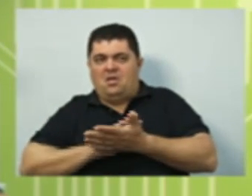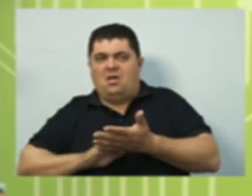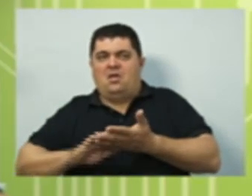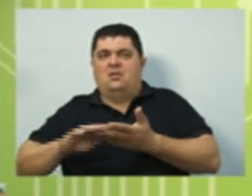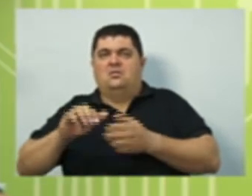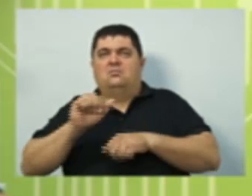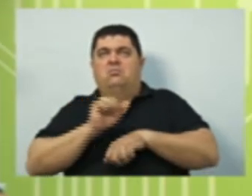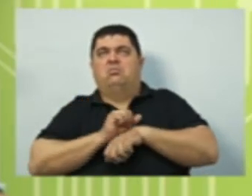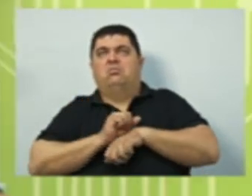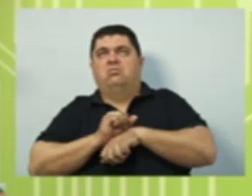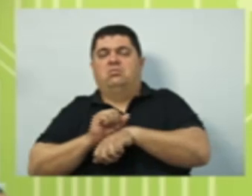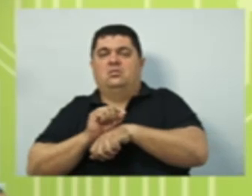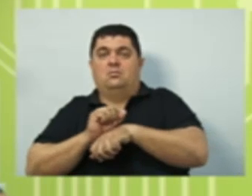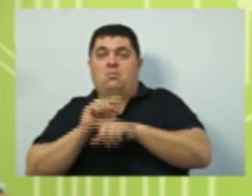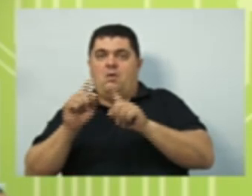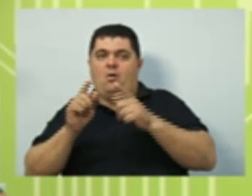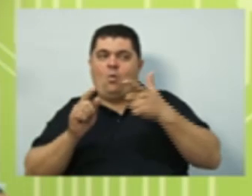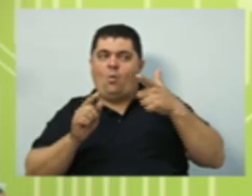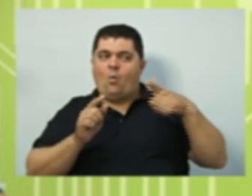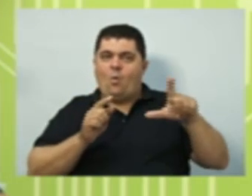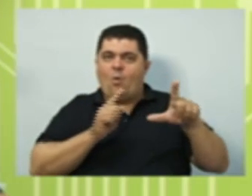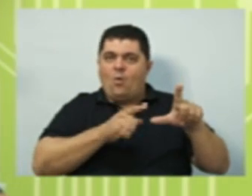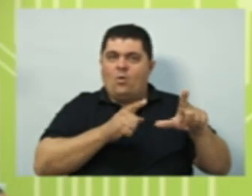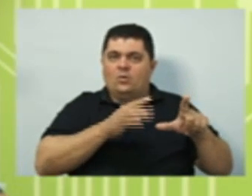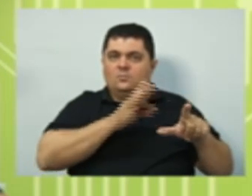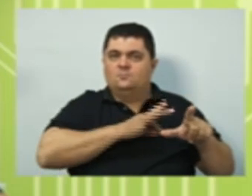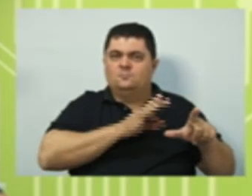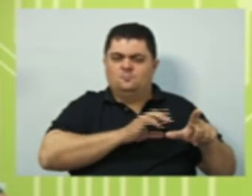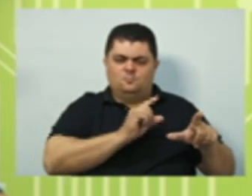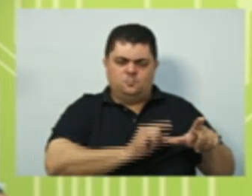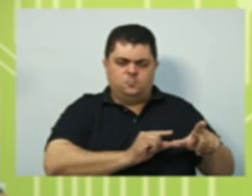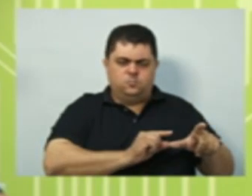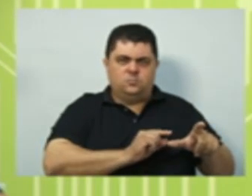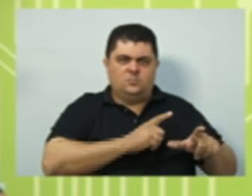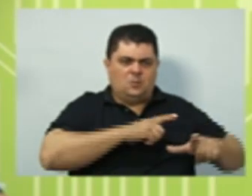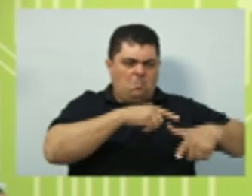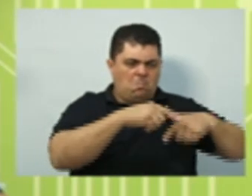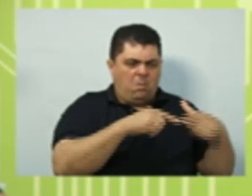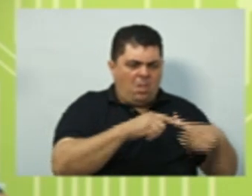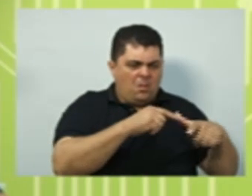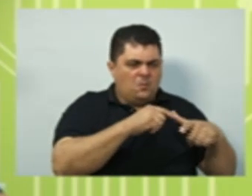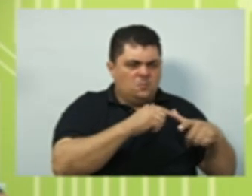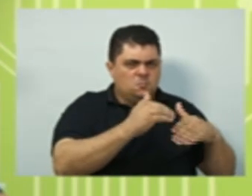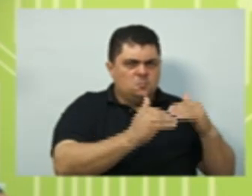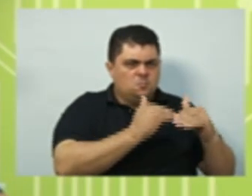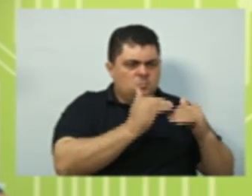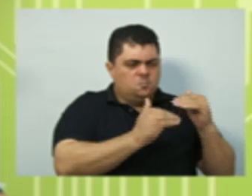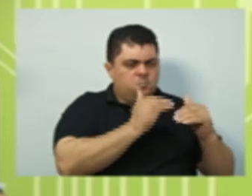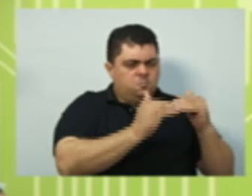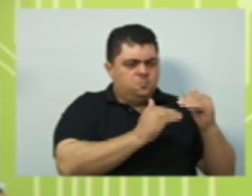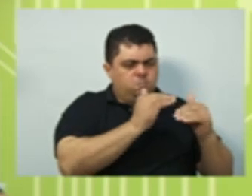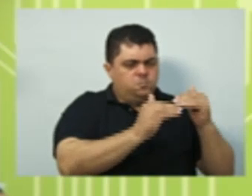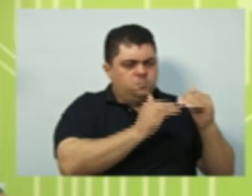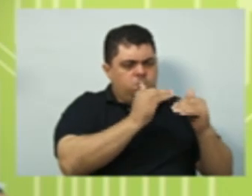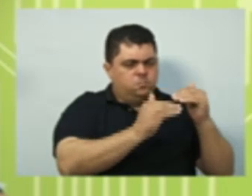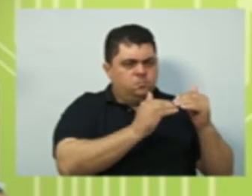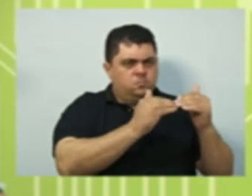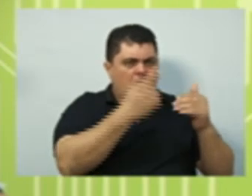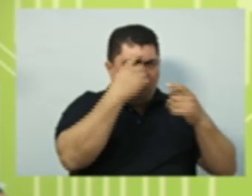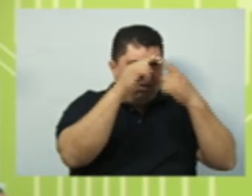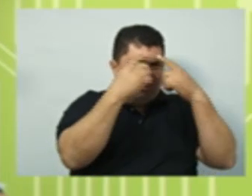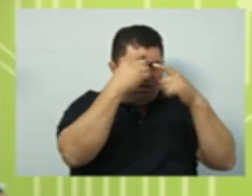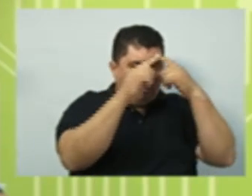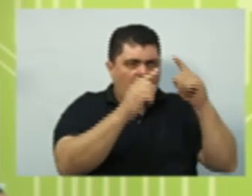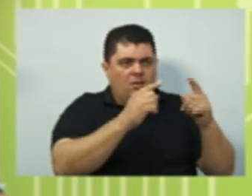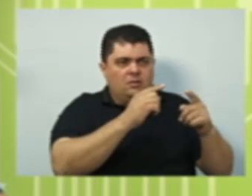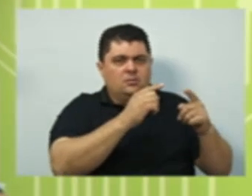fazer nada. Já o outro que perdeu está recebendo até pouco, ele está desenvolvendo o seu potencial. Ele está desenvolvendo sua criatividade,